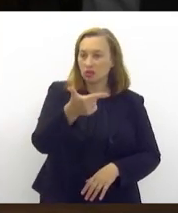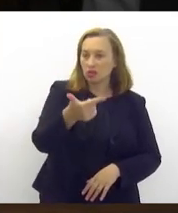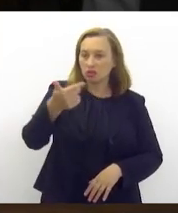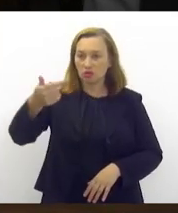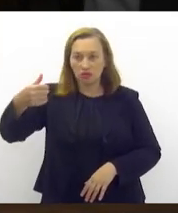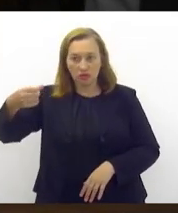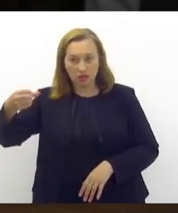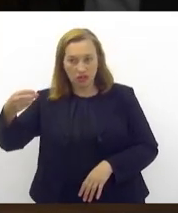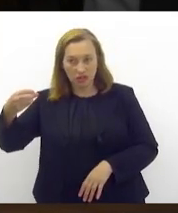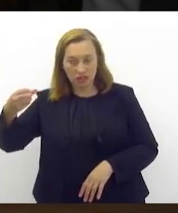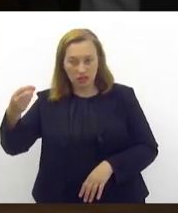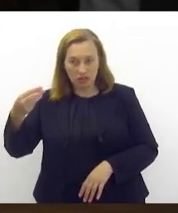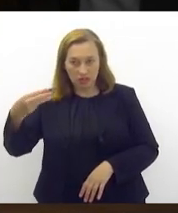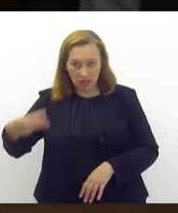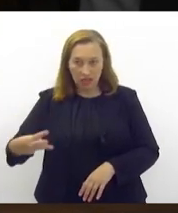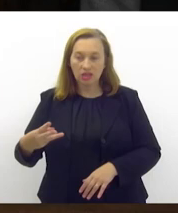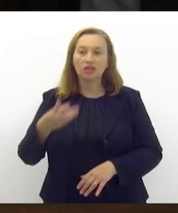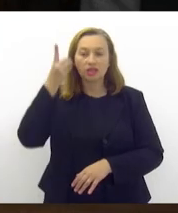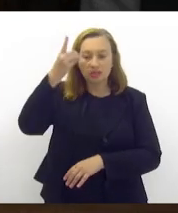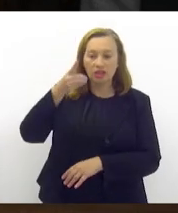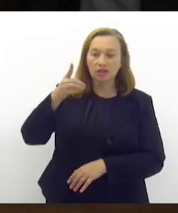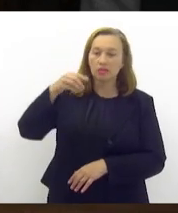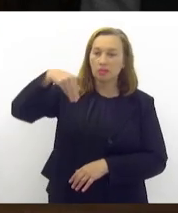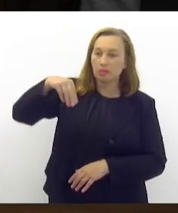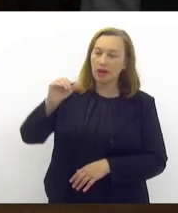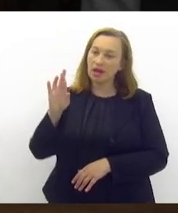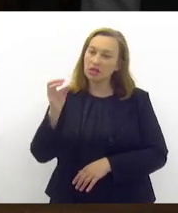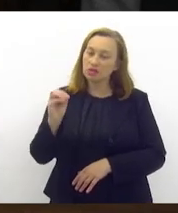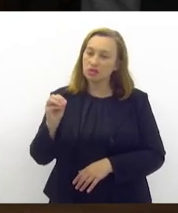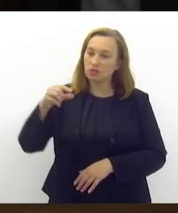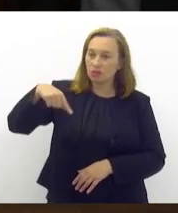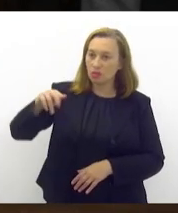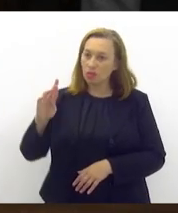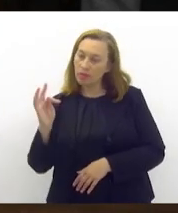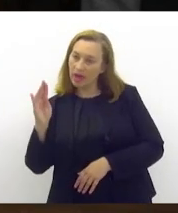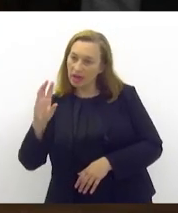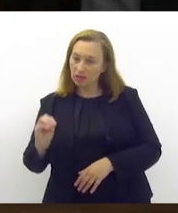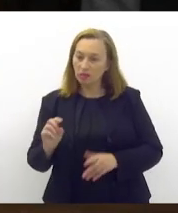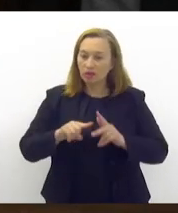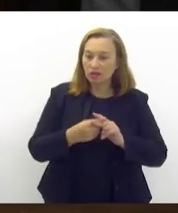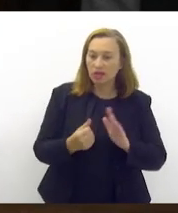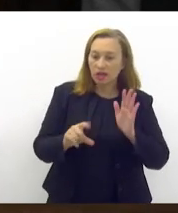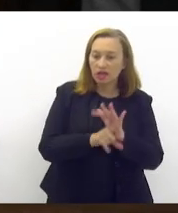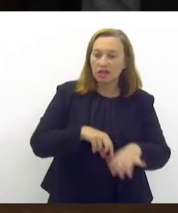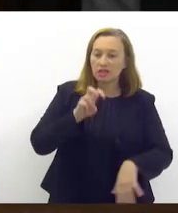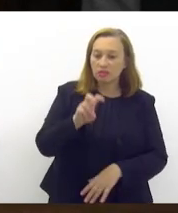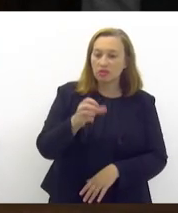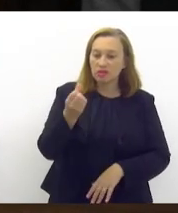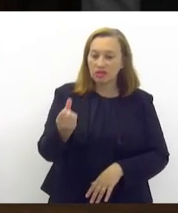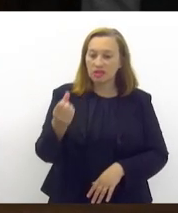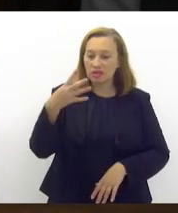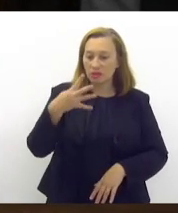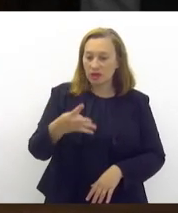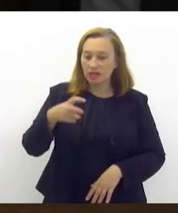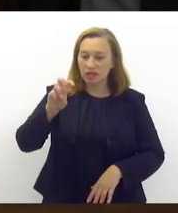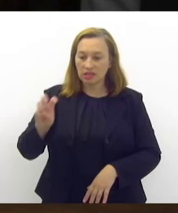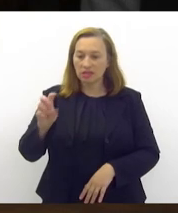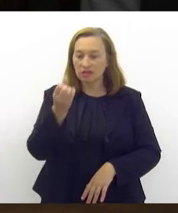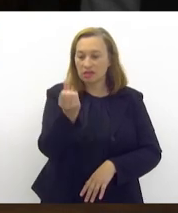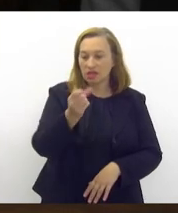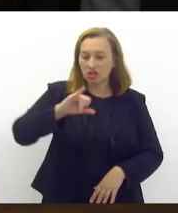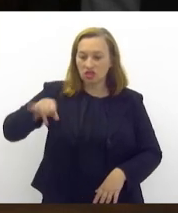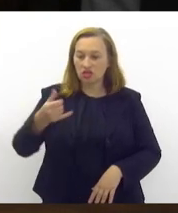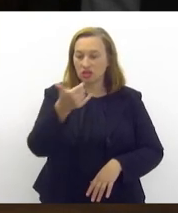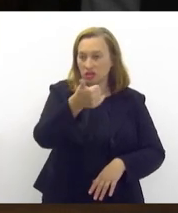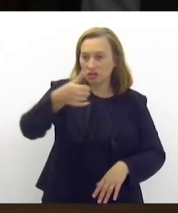1546/2023, de autoria do deputado Márcio Gualberto, que altera o anexo da lei 5.645, de 6 de janeiro de 2010,